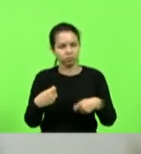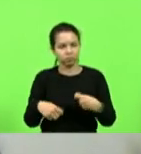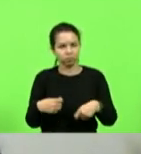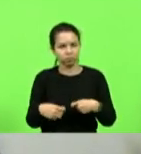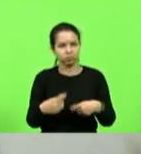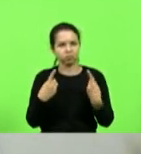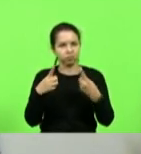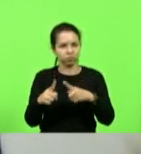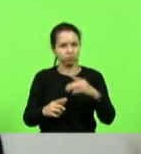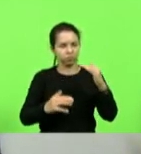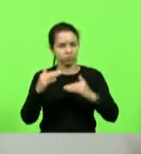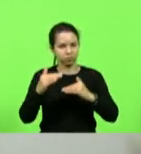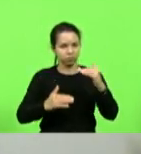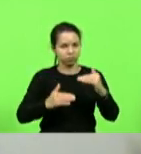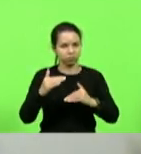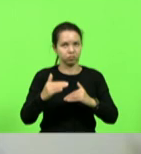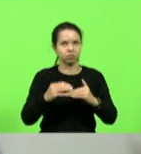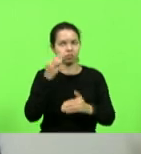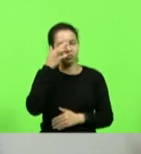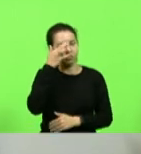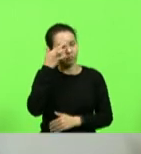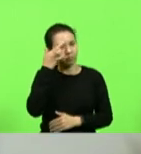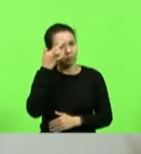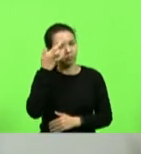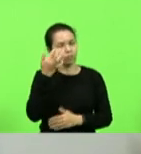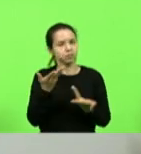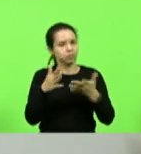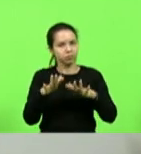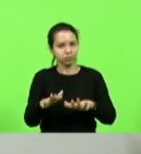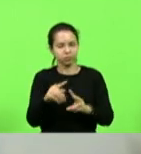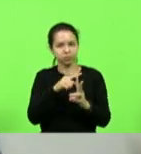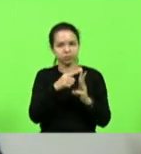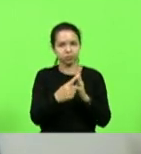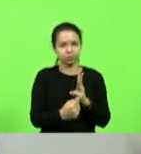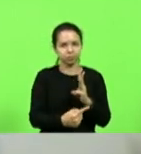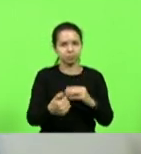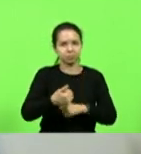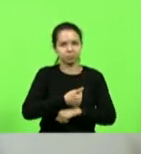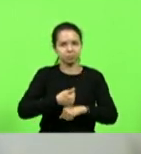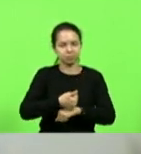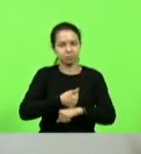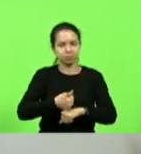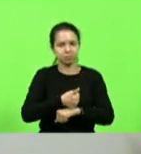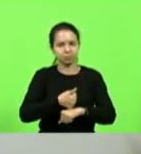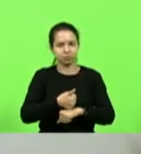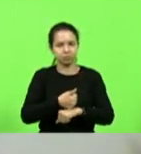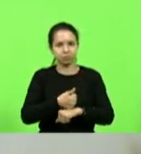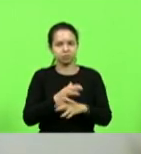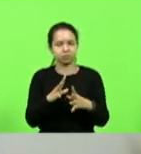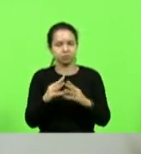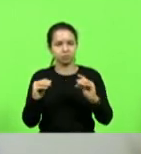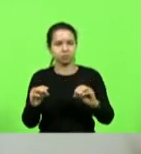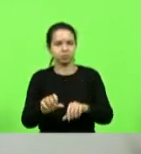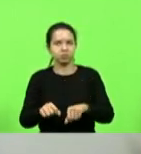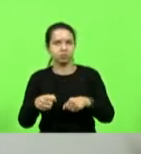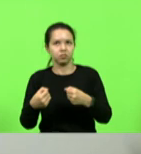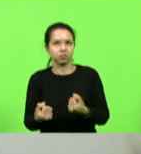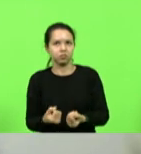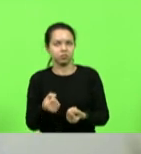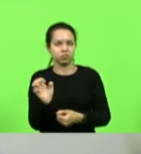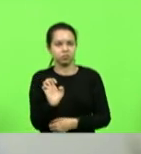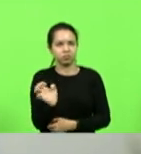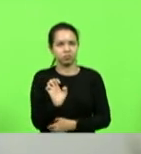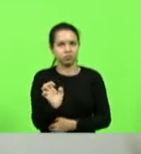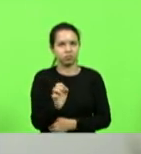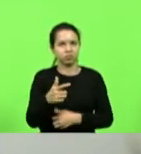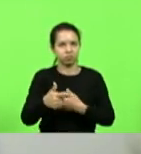injustiça social. Eu não quero esses três profissionais para fazer a cura gay, como alguns acreditam que este é o